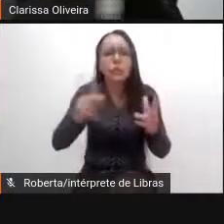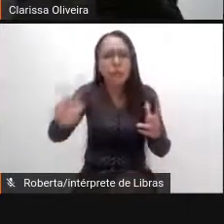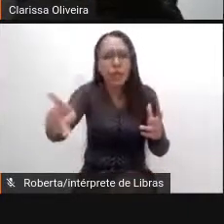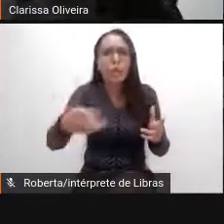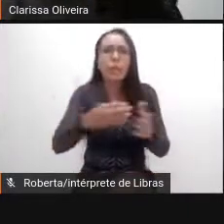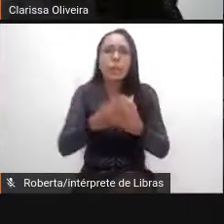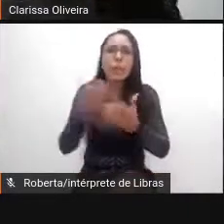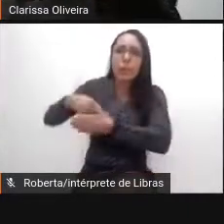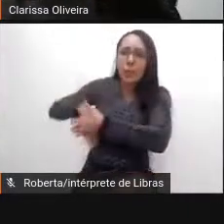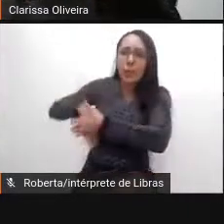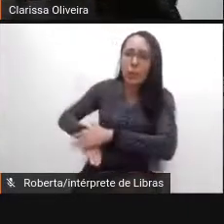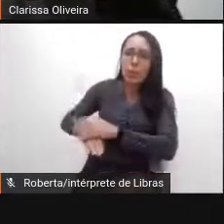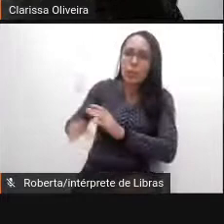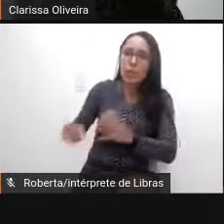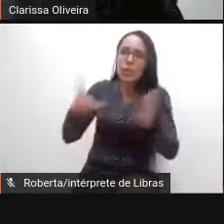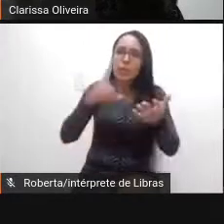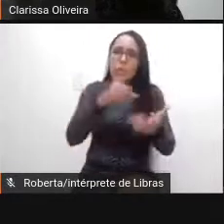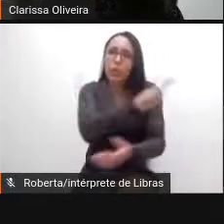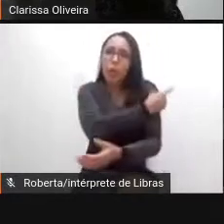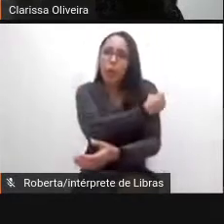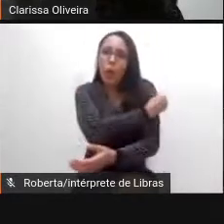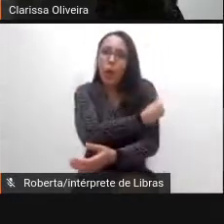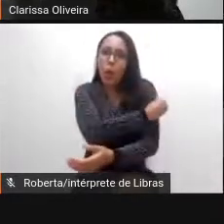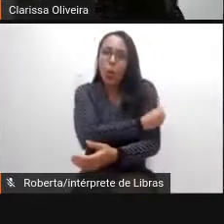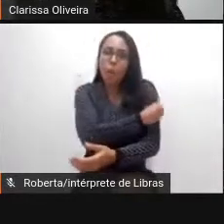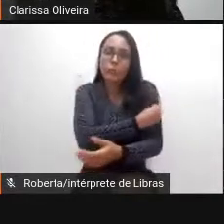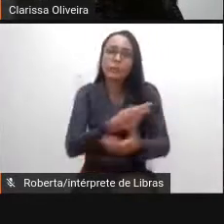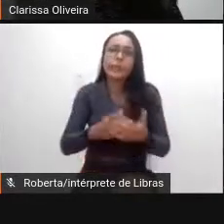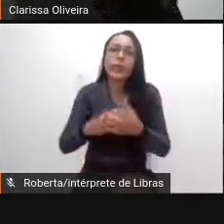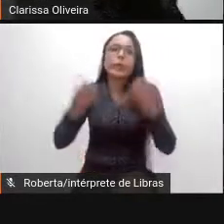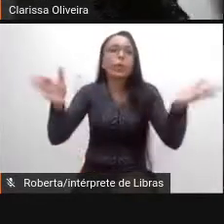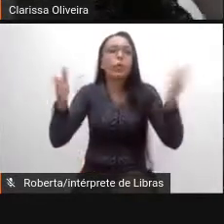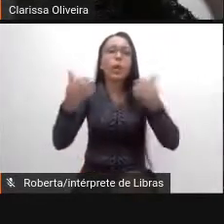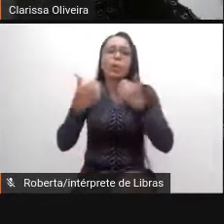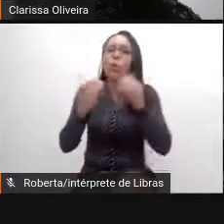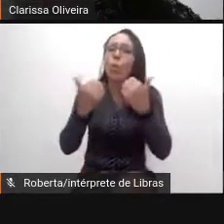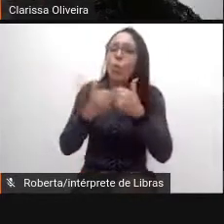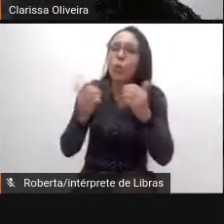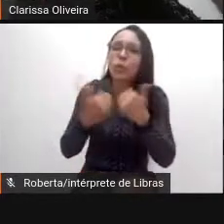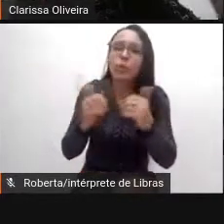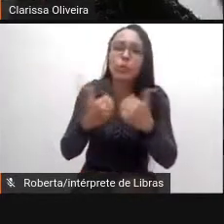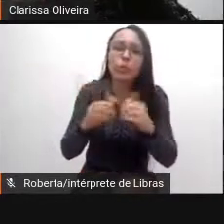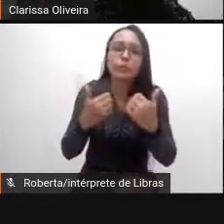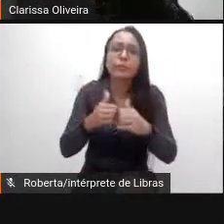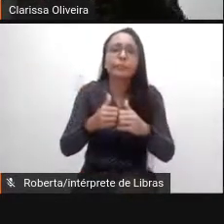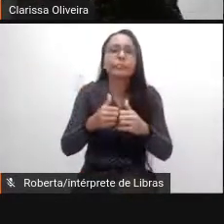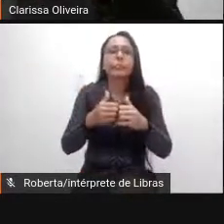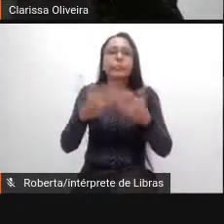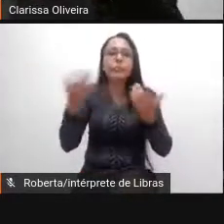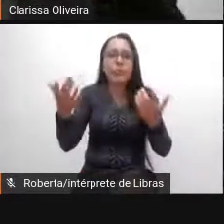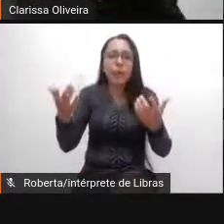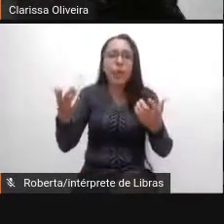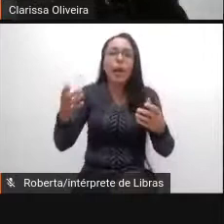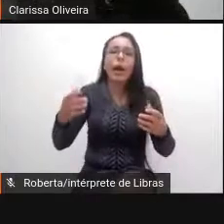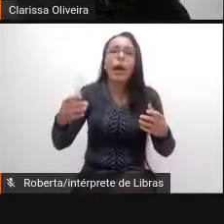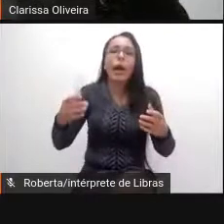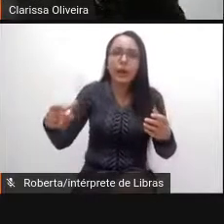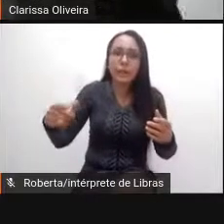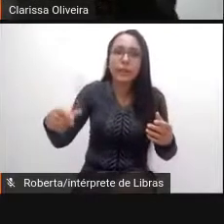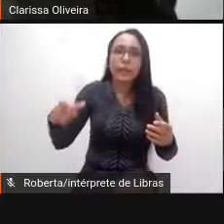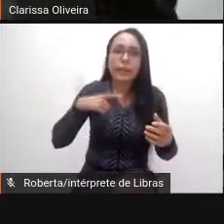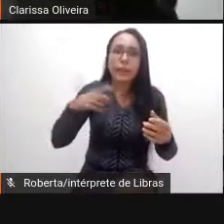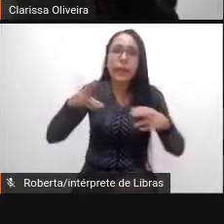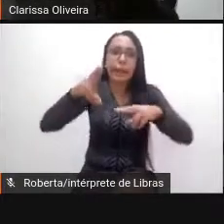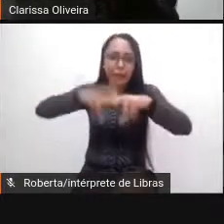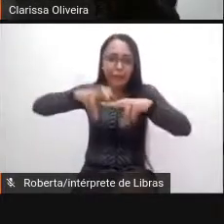você. Eu estou num ônibus, e aí eu tive que pegar naqueles objetos que tem no ônibus, na cadeira, eu tive